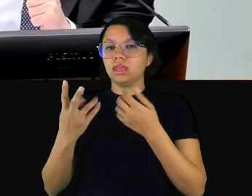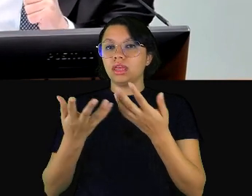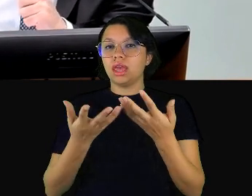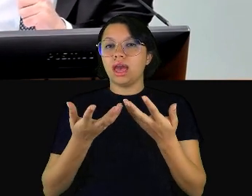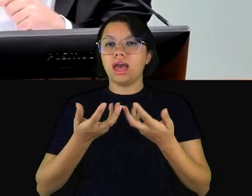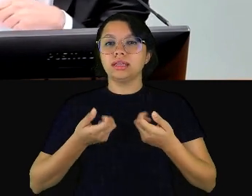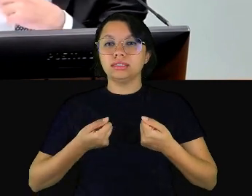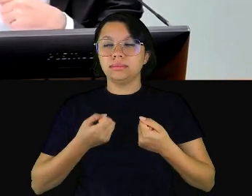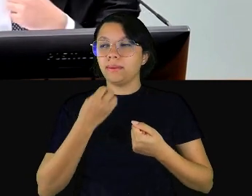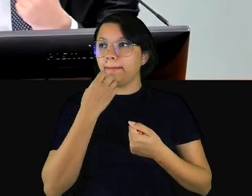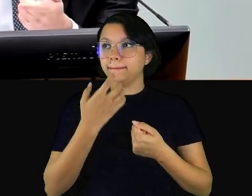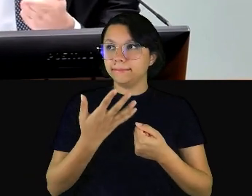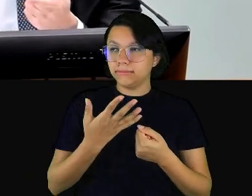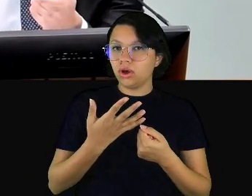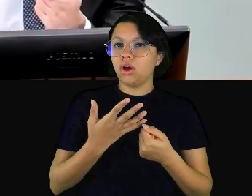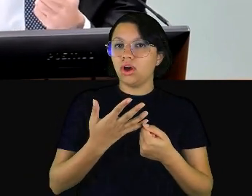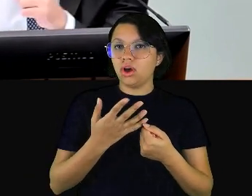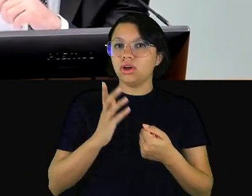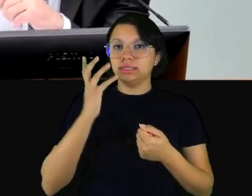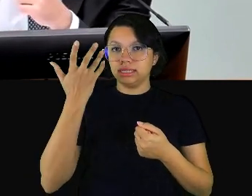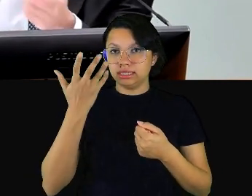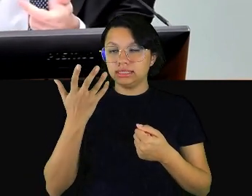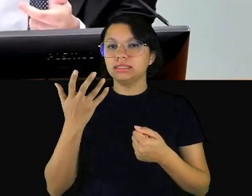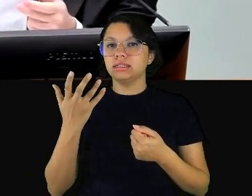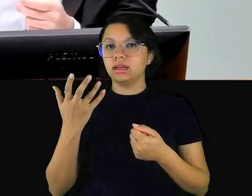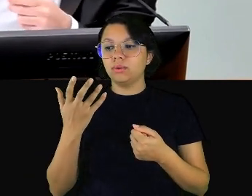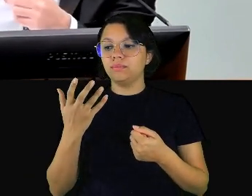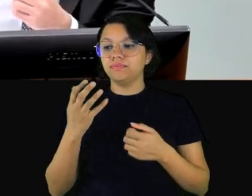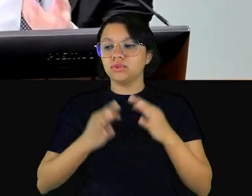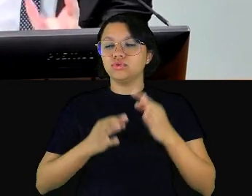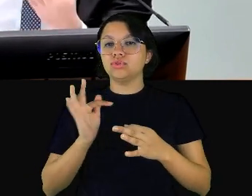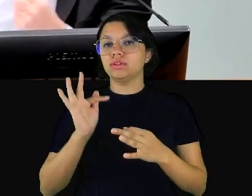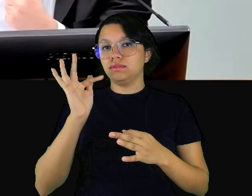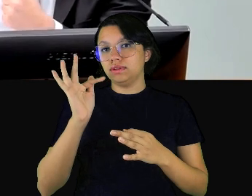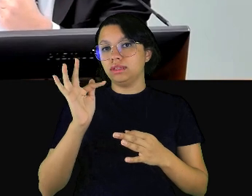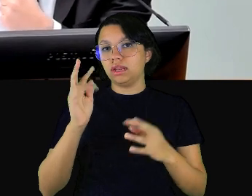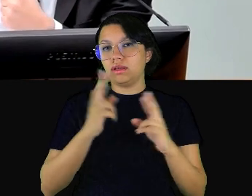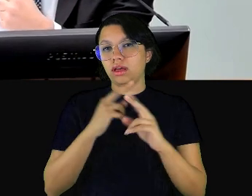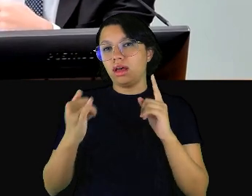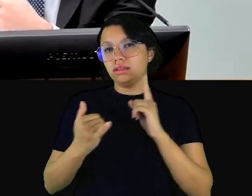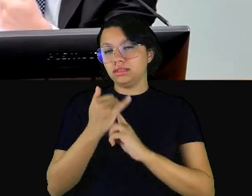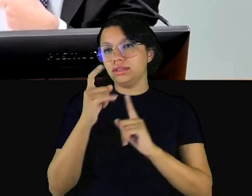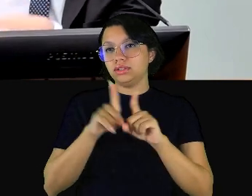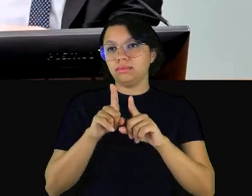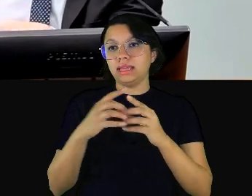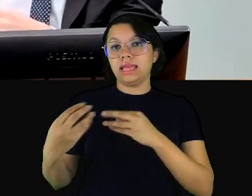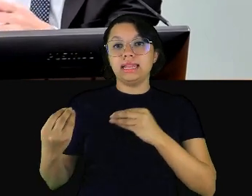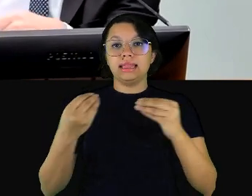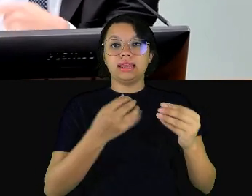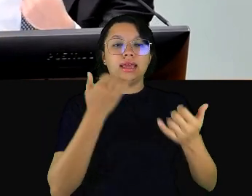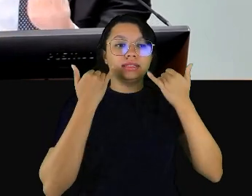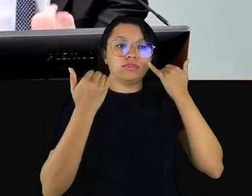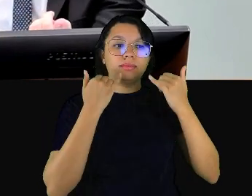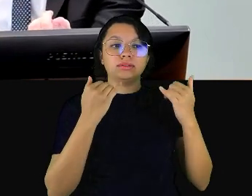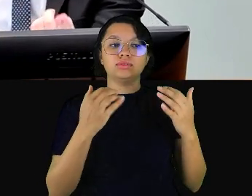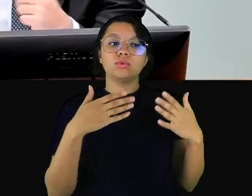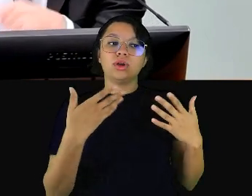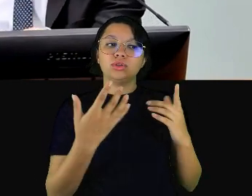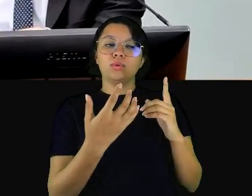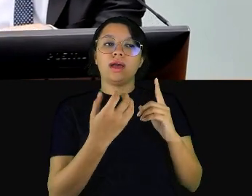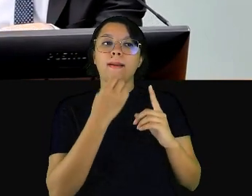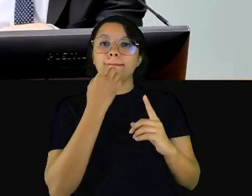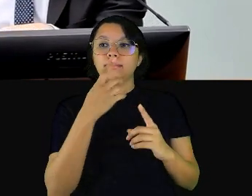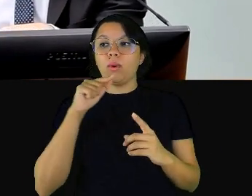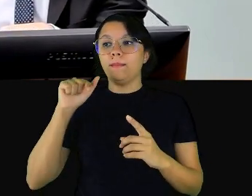Federal, ou da Justiça até comum na acidentária, ele traz as informações quando é a favor dele, mas quando não é a favor dele, ele